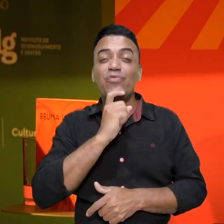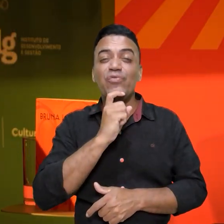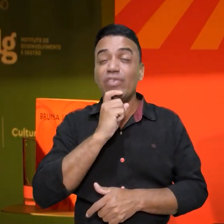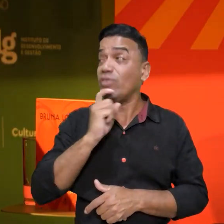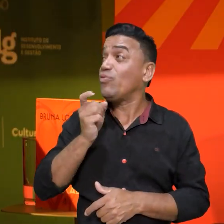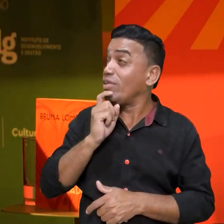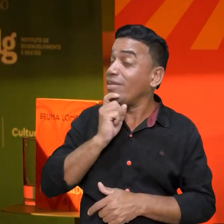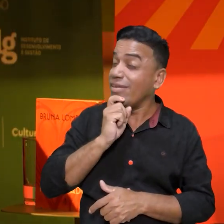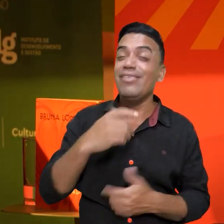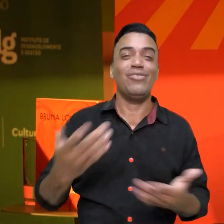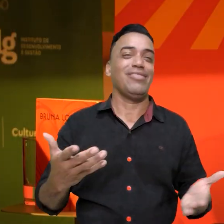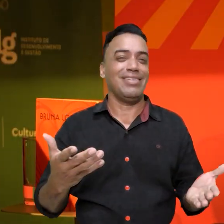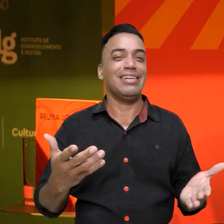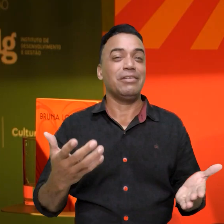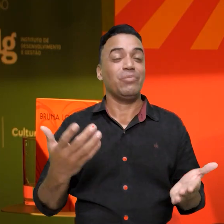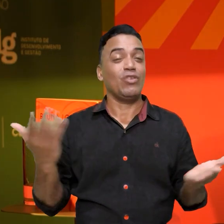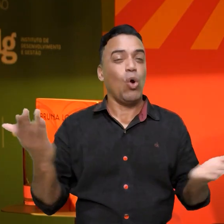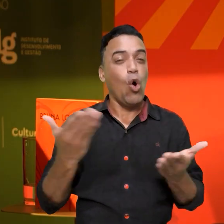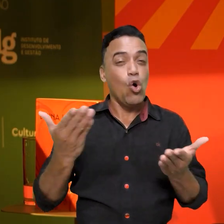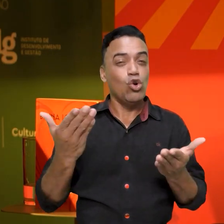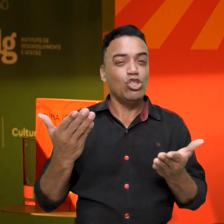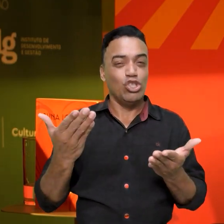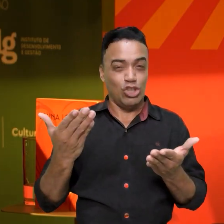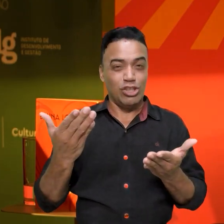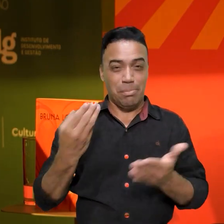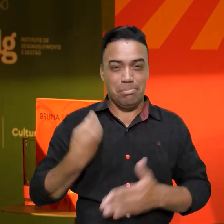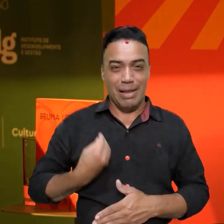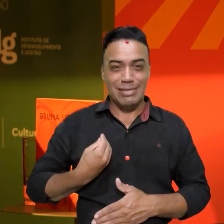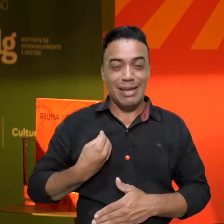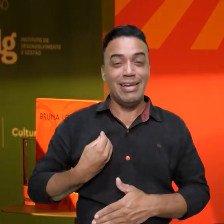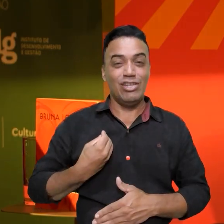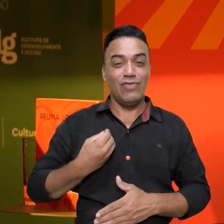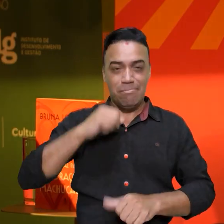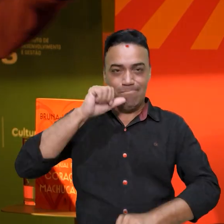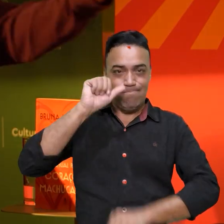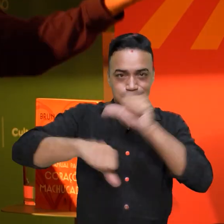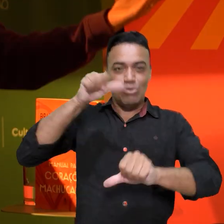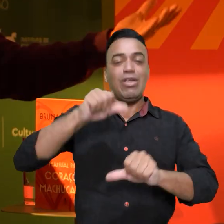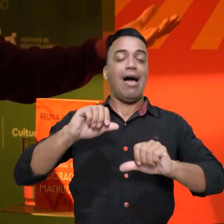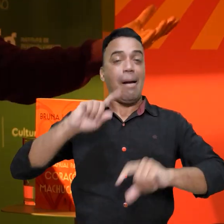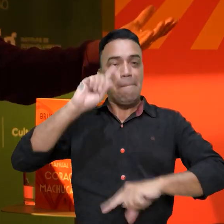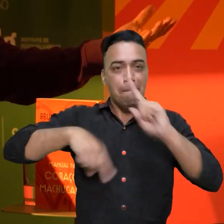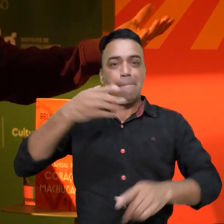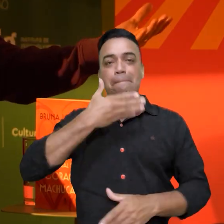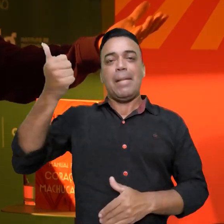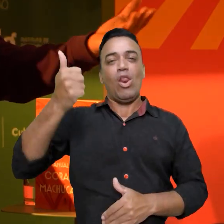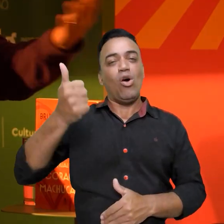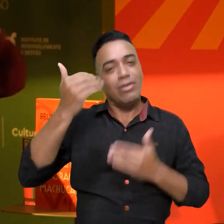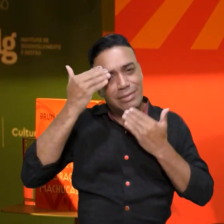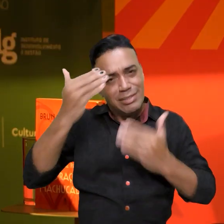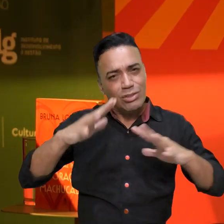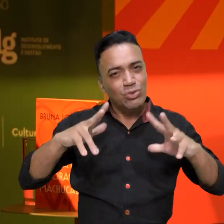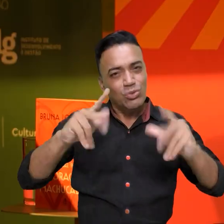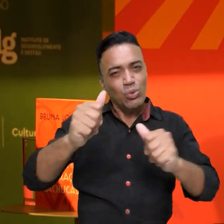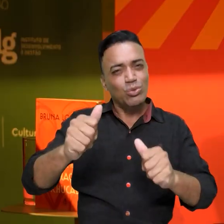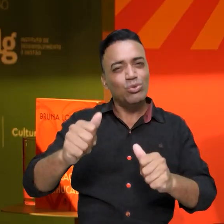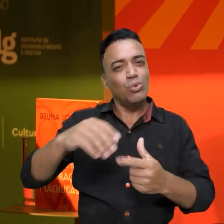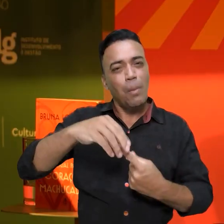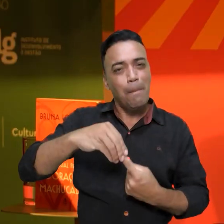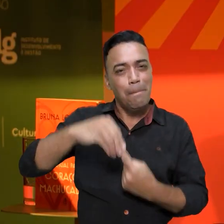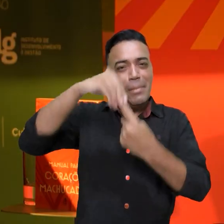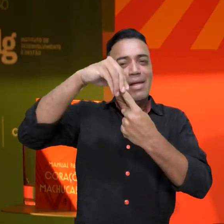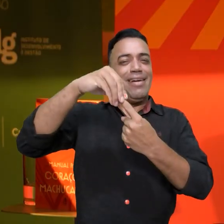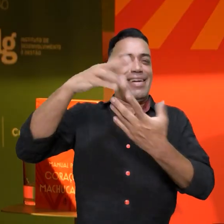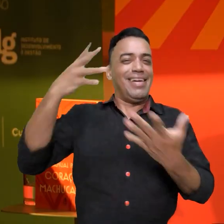gente está aqui hoje, a gente vai sair melhor daqui. E, por isso, eu quero agradecer a vocês todos o